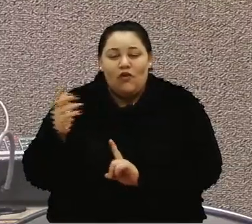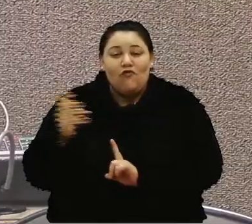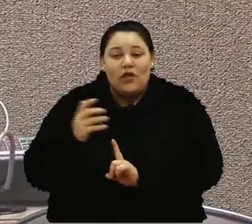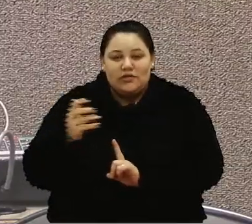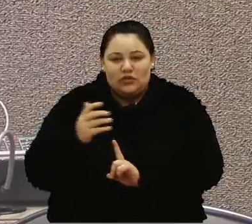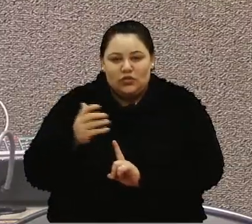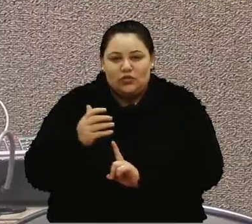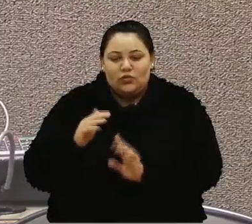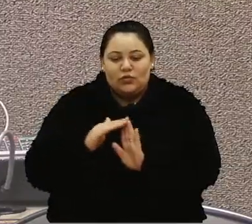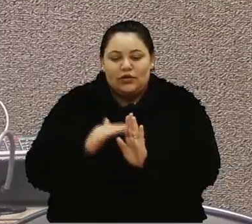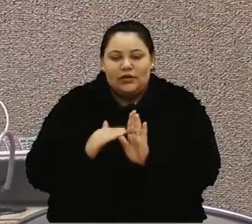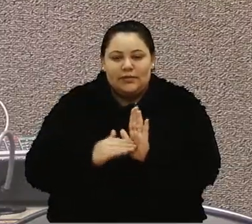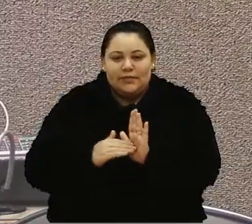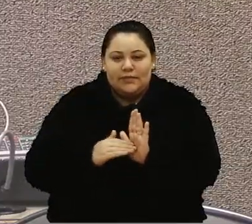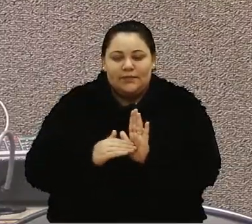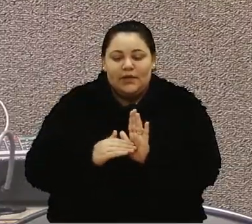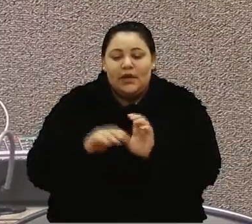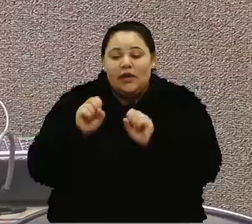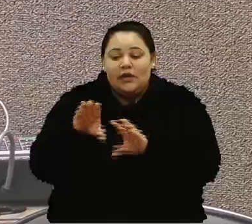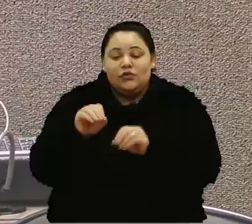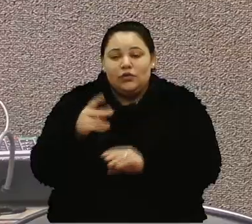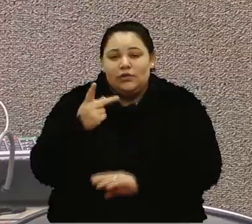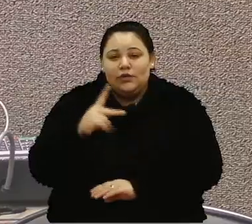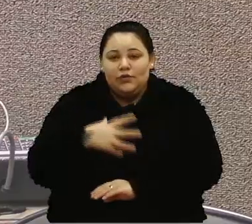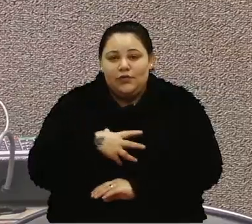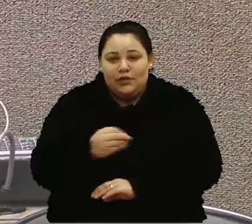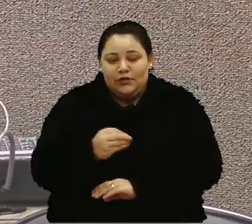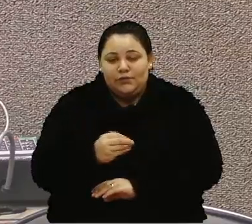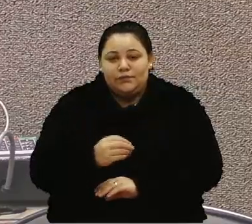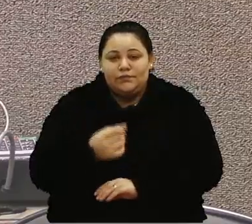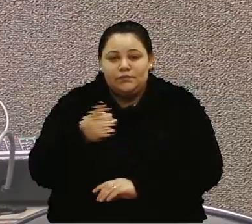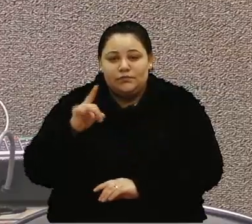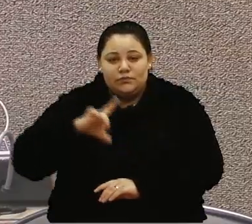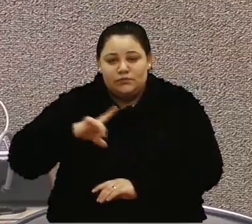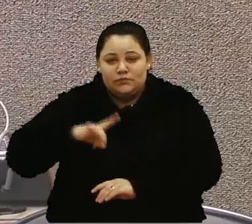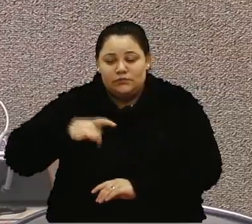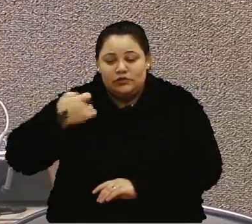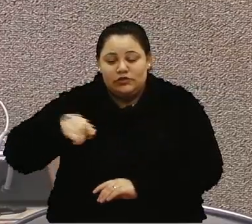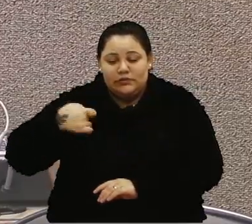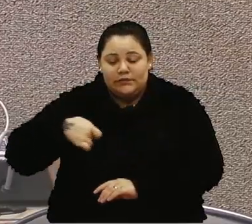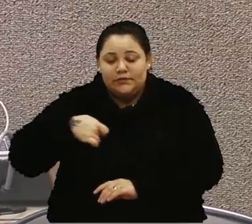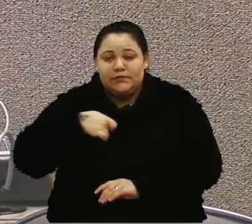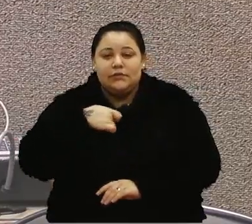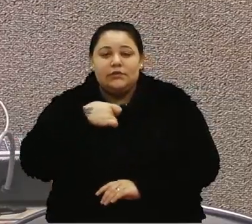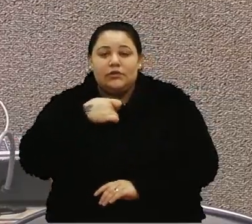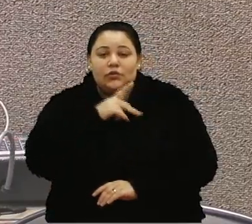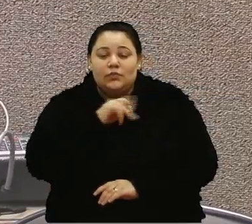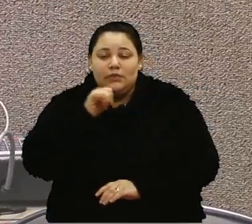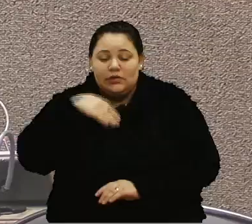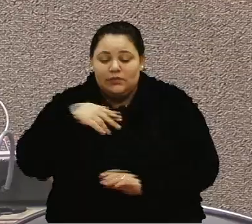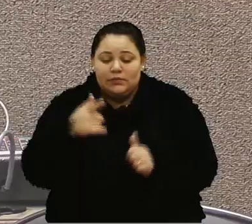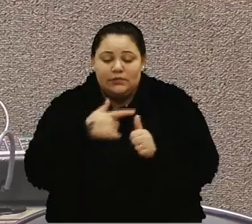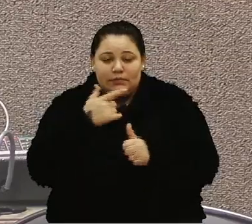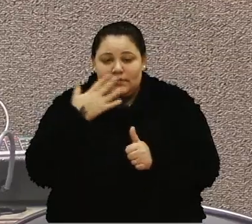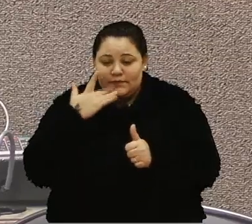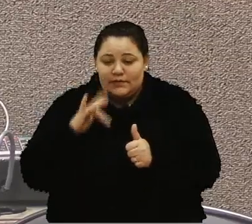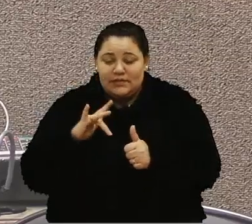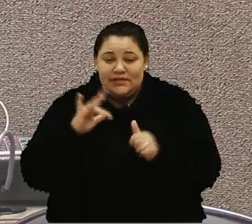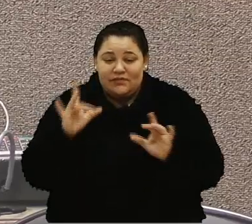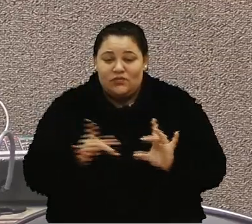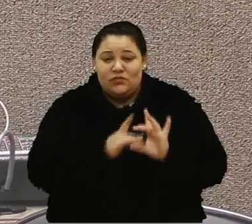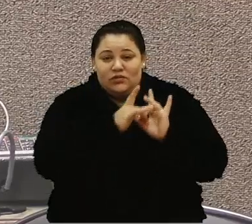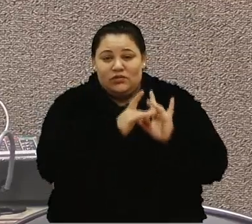E nós, à época, quando tive a oportunidade de ser secretário, o PIM, o Primeira Infância Melhor, ele estava